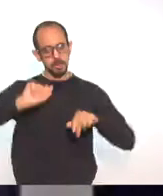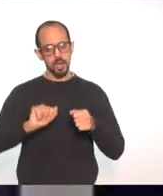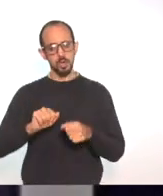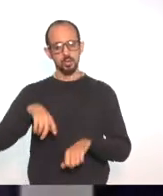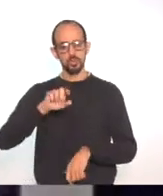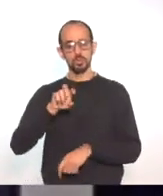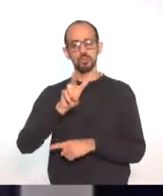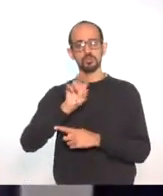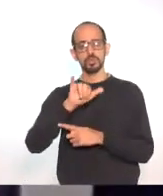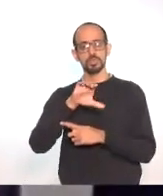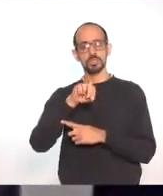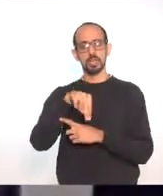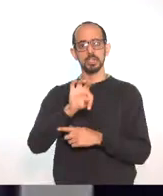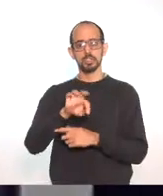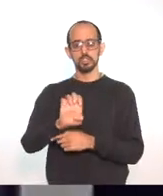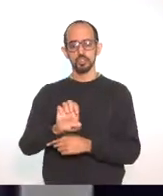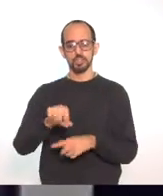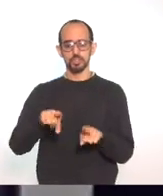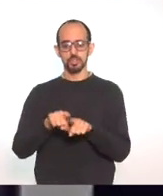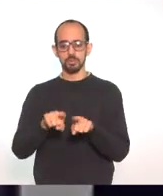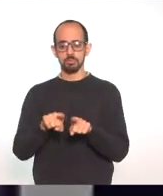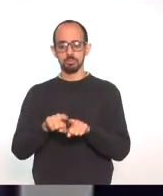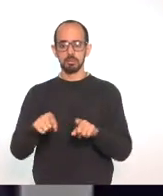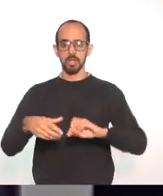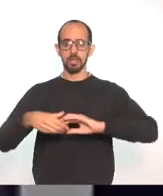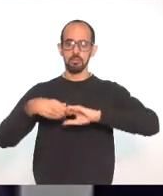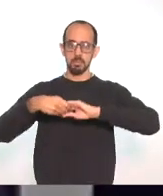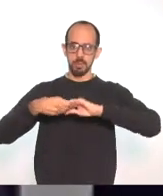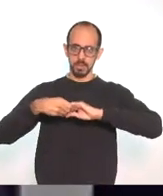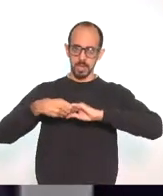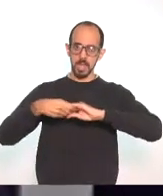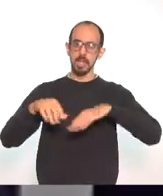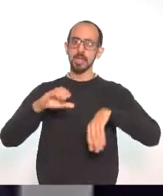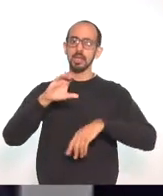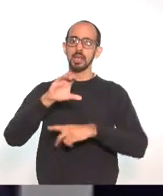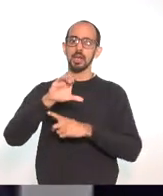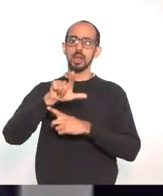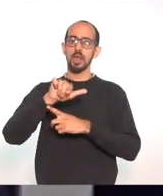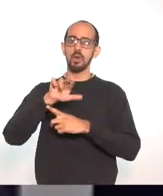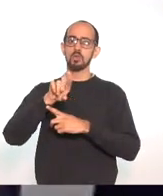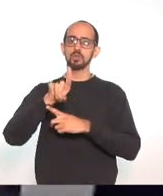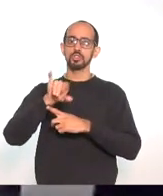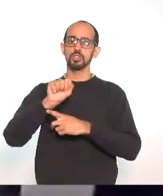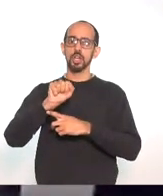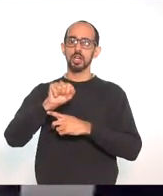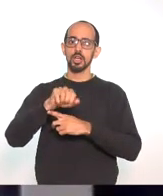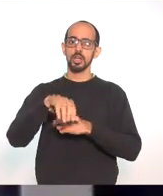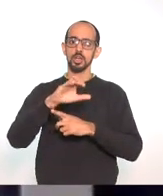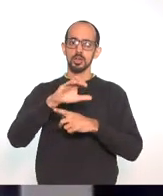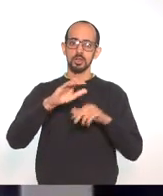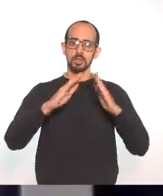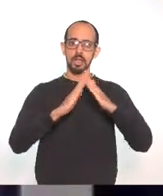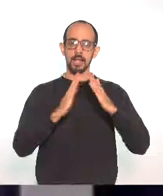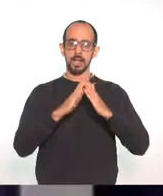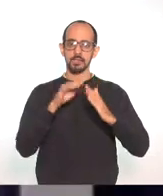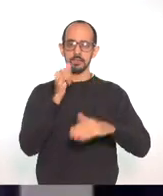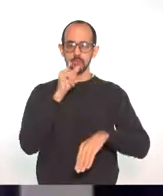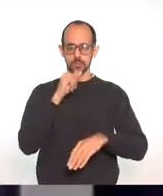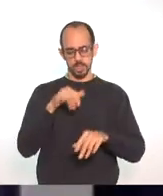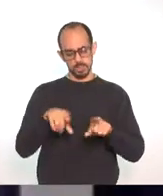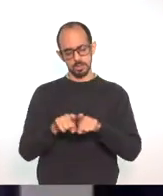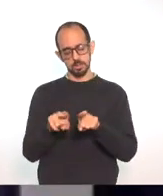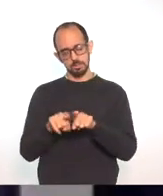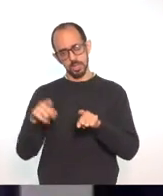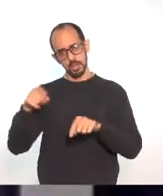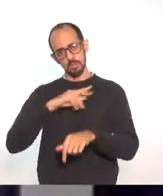Loureiro cumprimentar Cláudia Cruz apresentando aí da casa Fluminense e